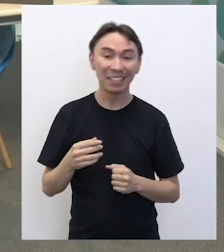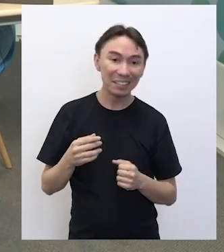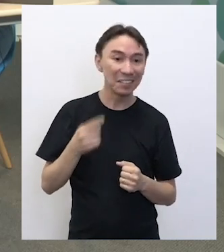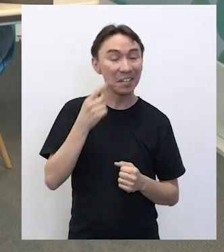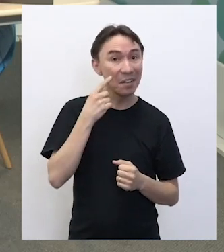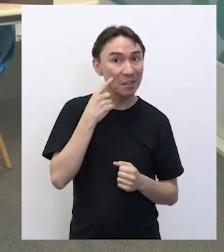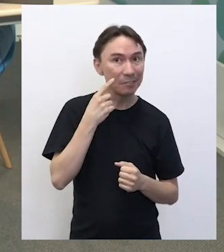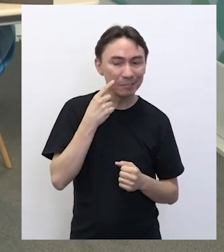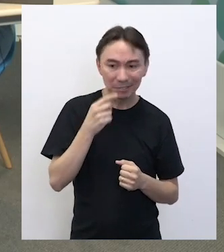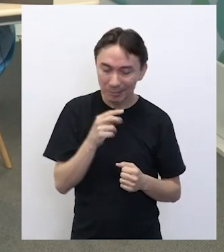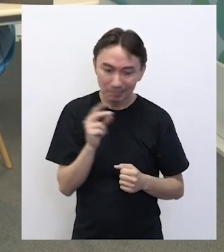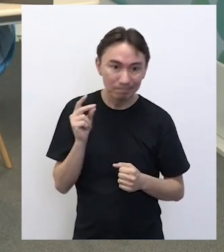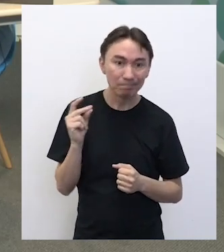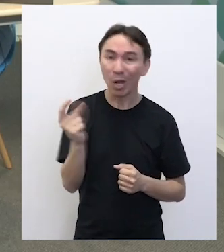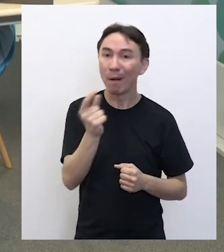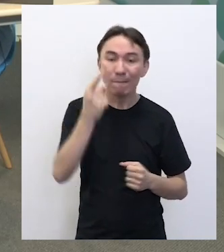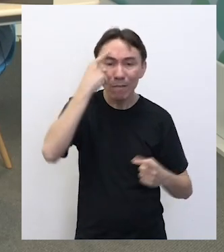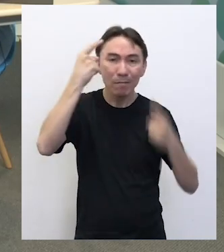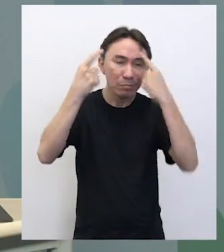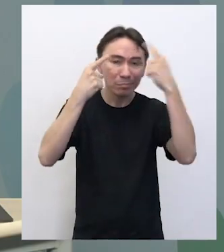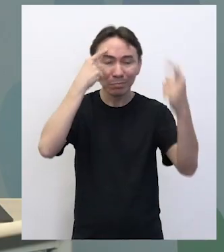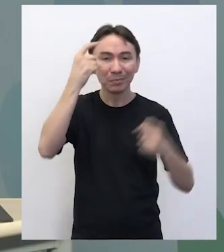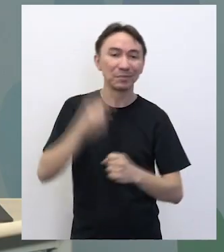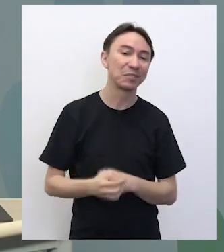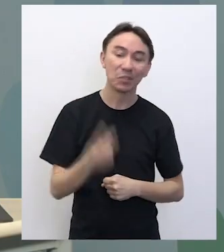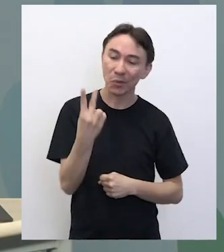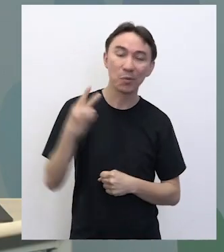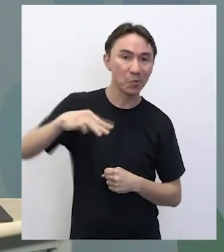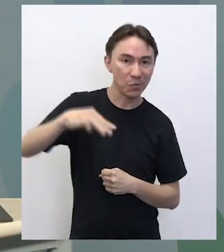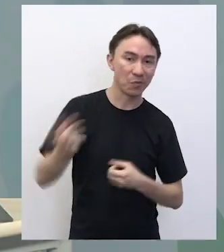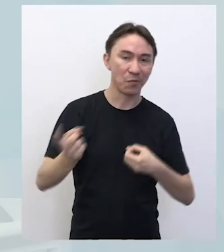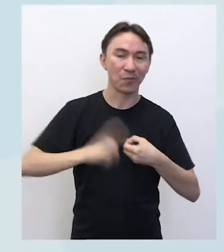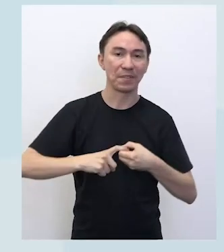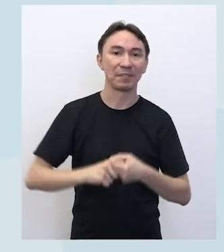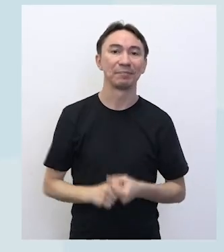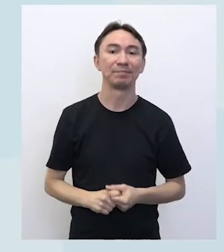2 segundos, gente. 2 minutinhos no chat, a gente já se vê.